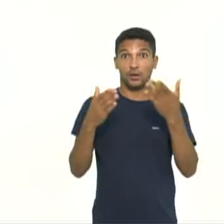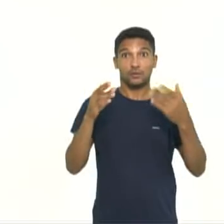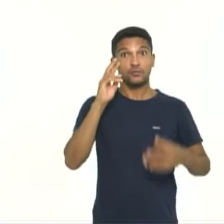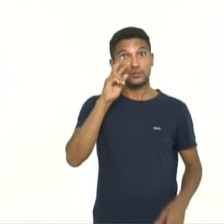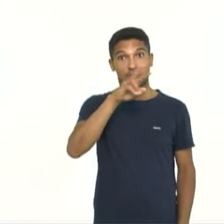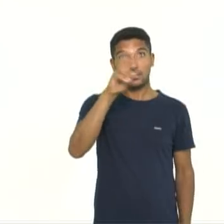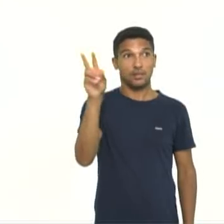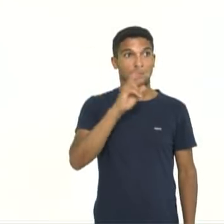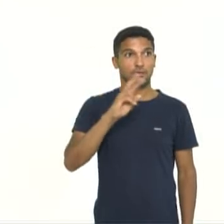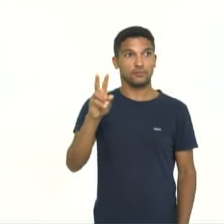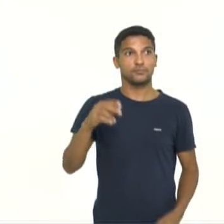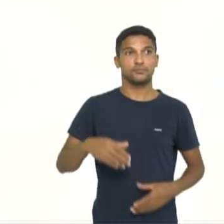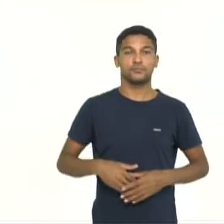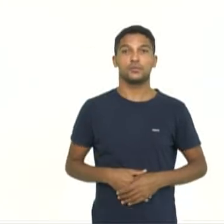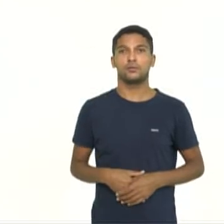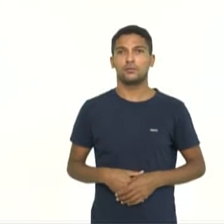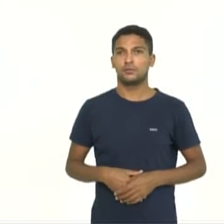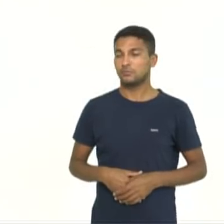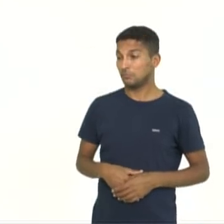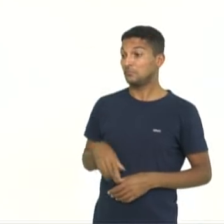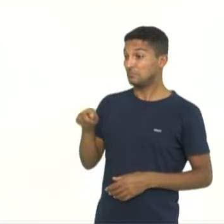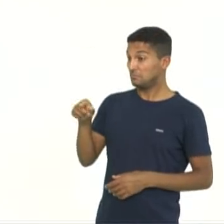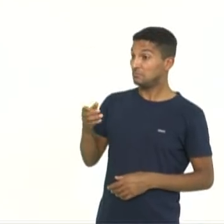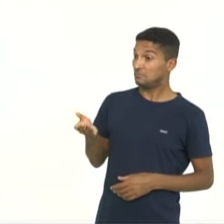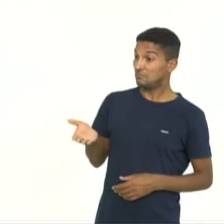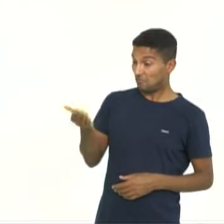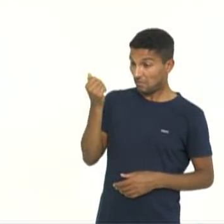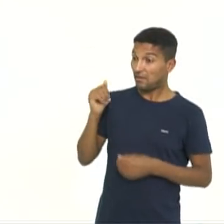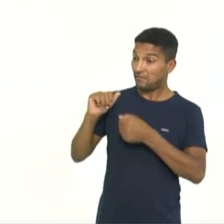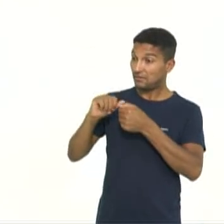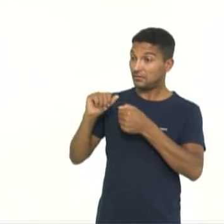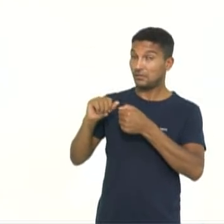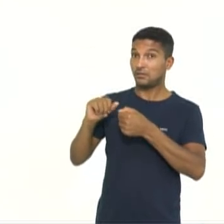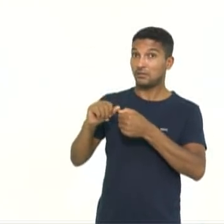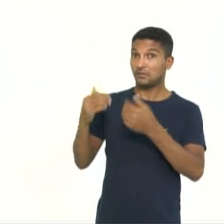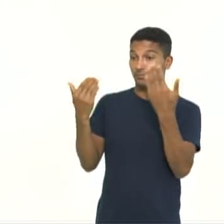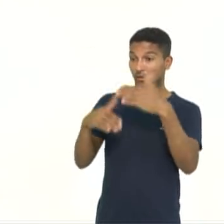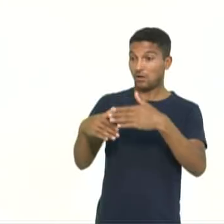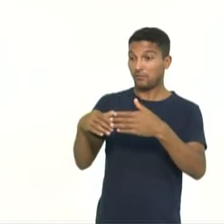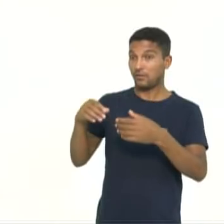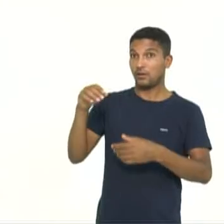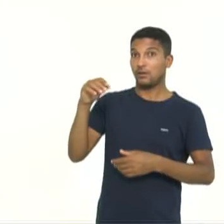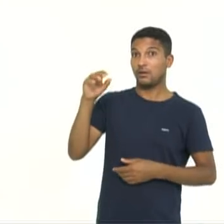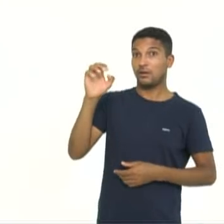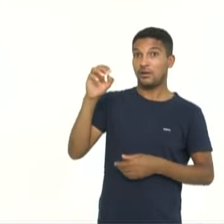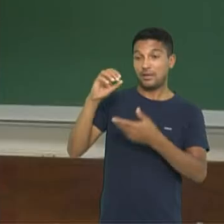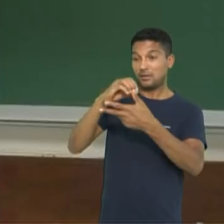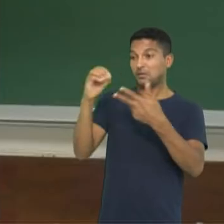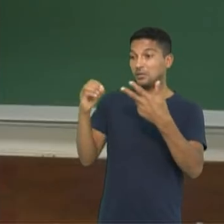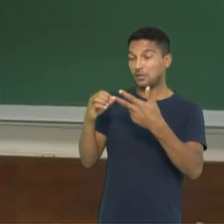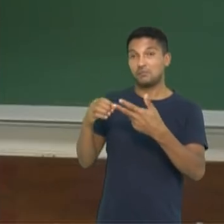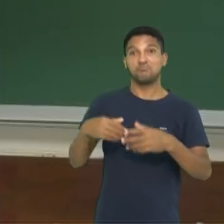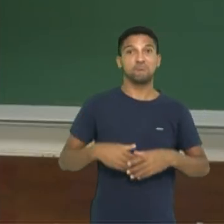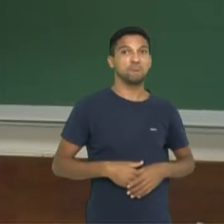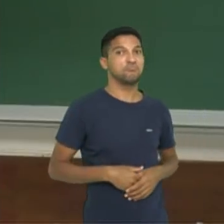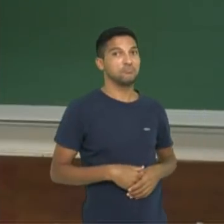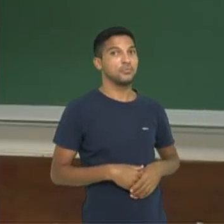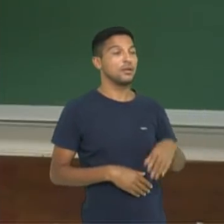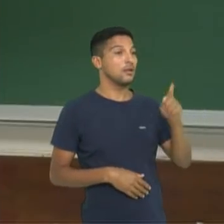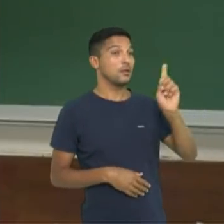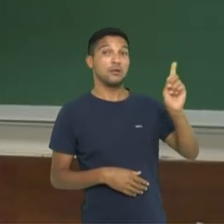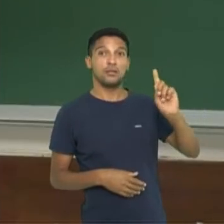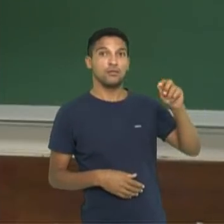trabalhar, nem estudar, né? Vejam que ele repetiu ali o nem. Né? Então, para o exercício 5, eu vou deixar esse slide com essa tirinha e vou pedir para